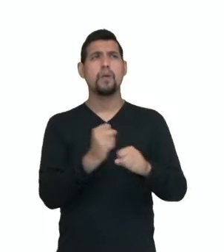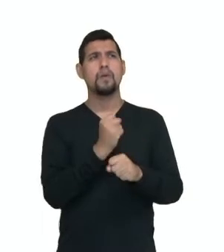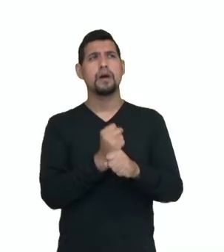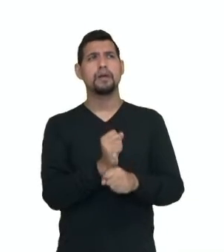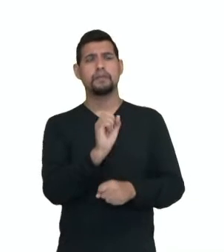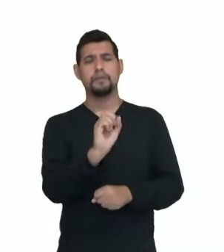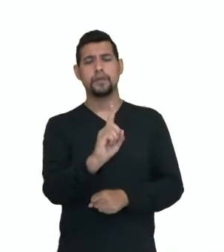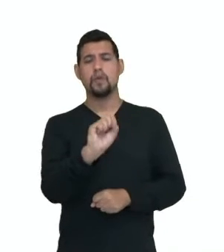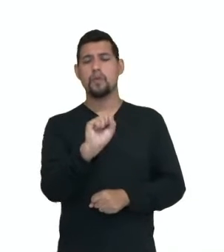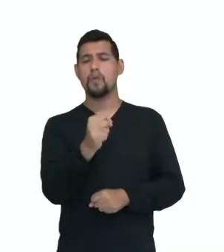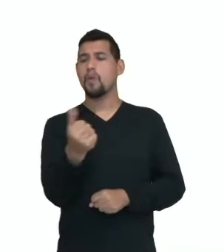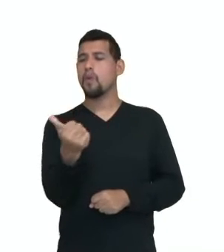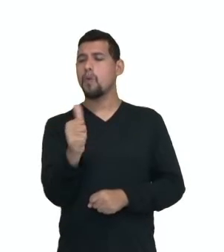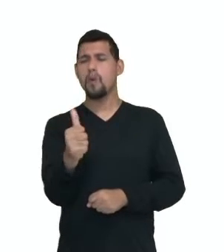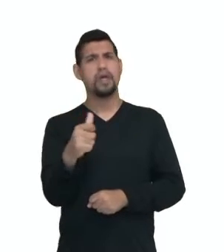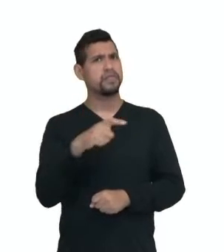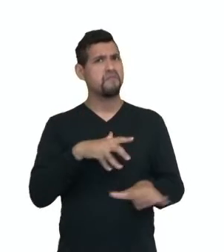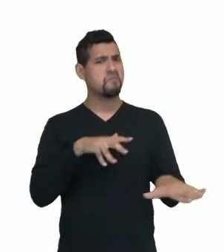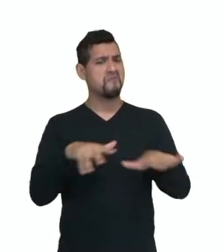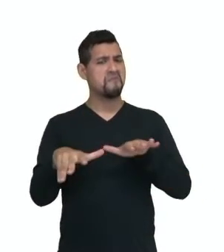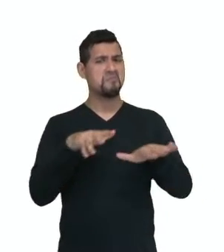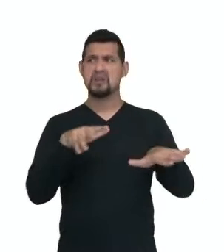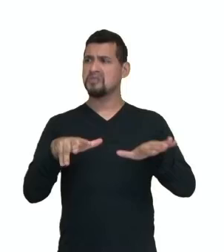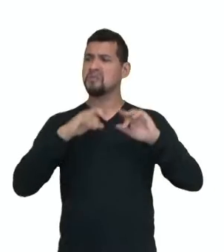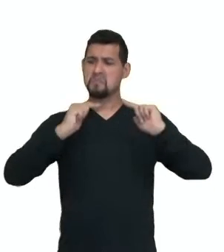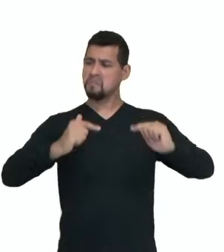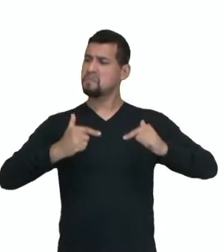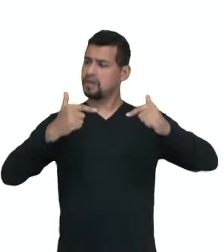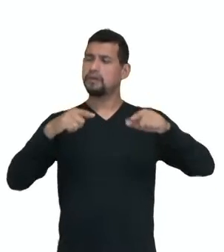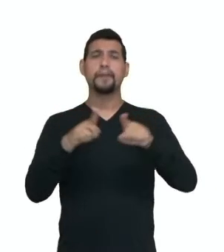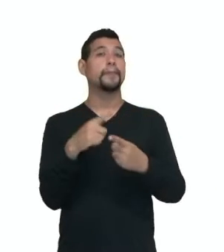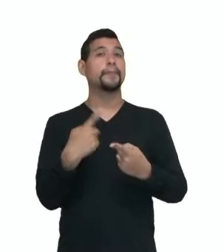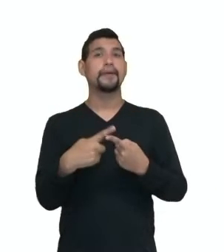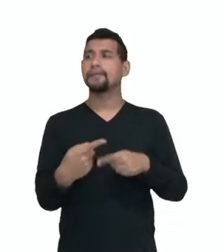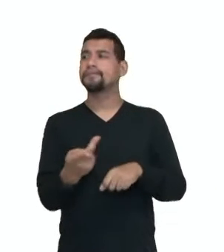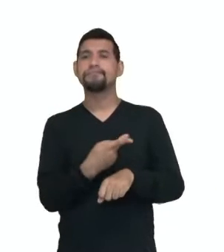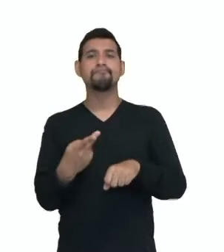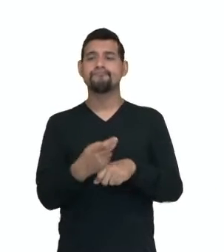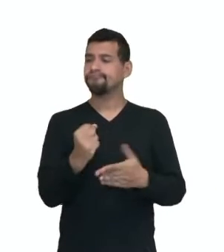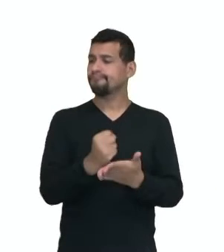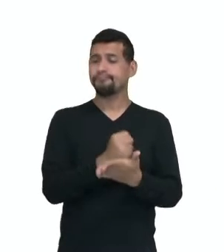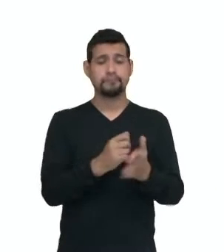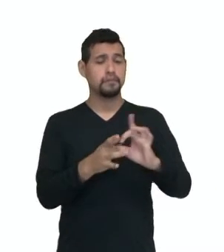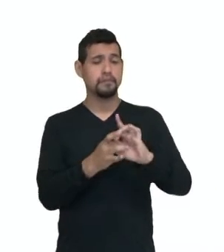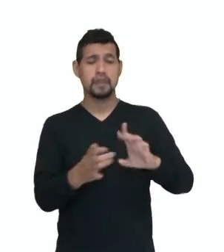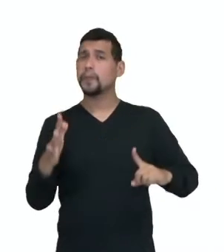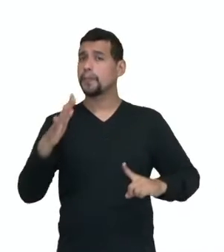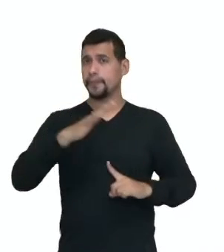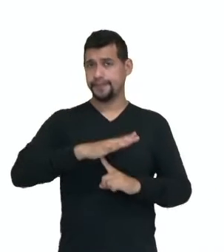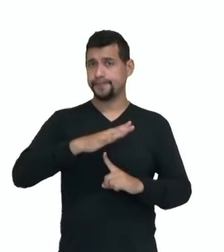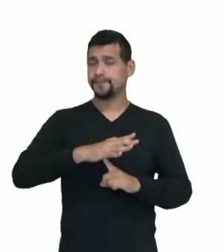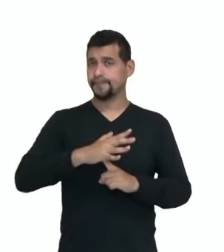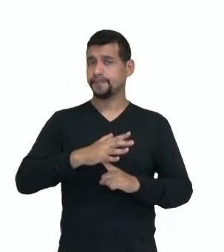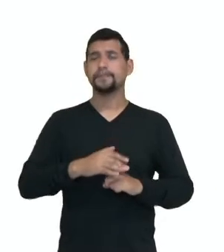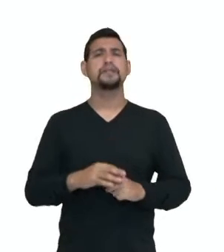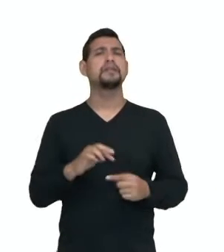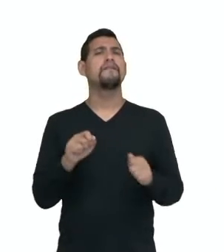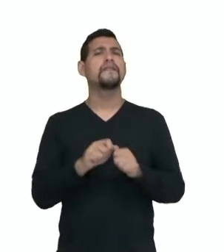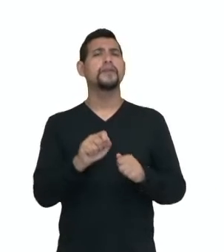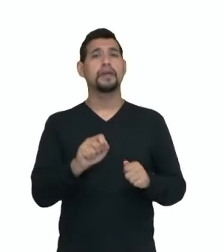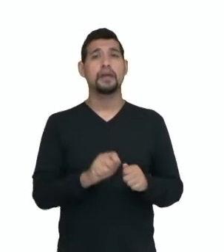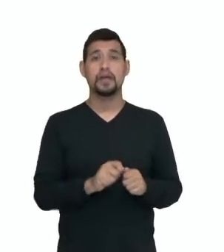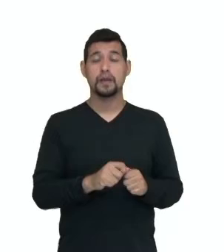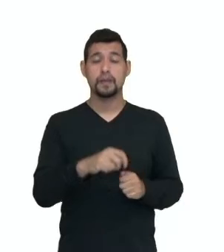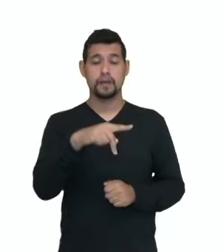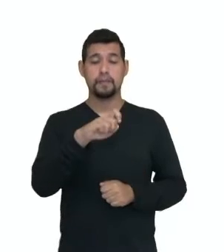um grande movimento aí procurando a emancipação política desse território que hoje vem a ser o Paraná. Foi feito por